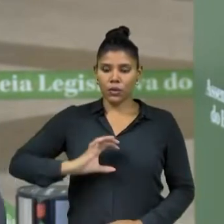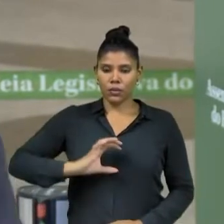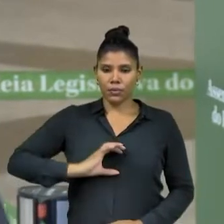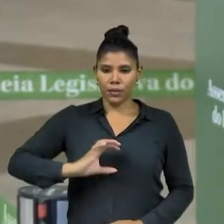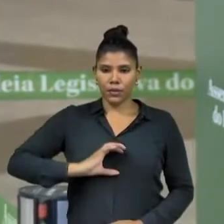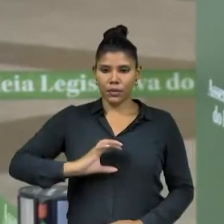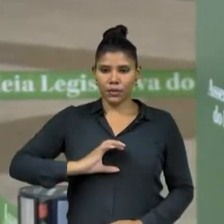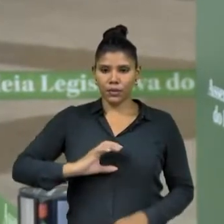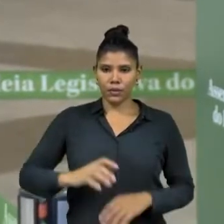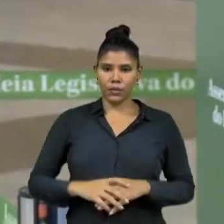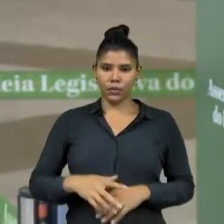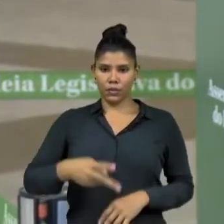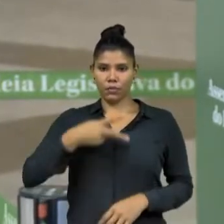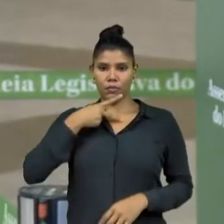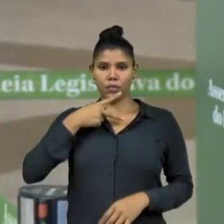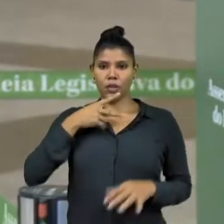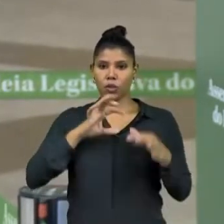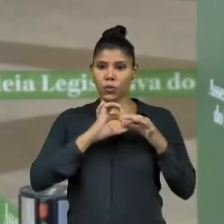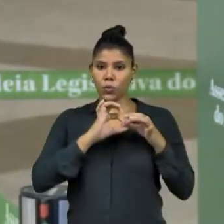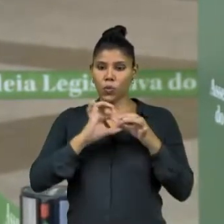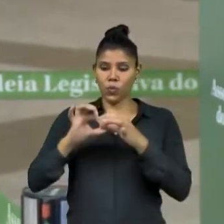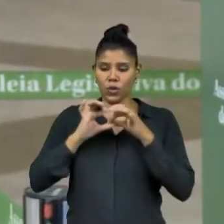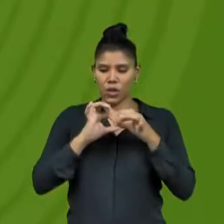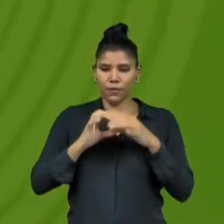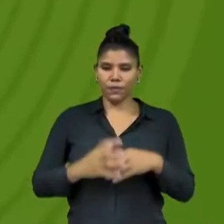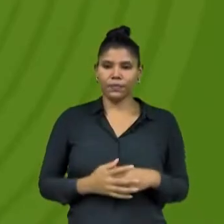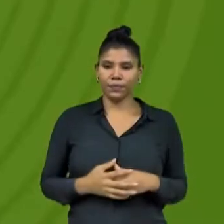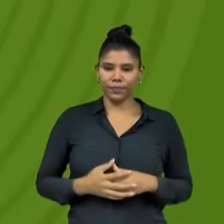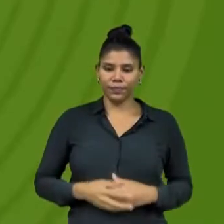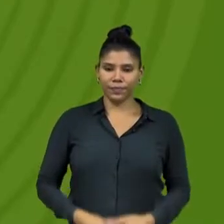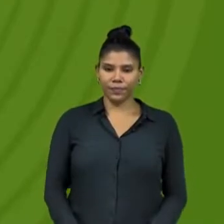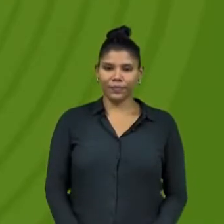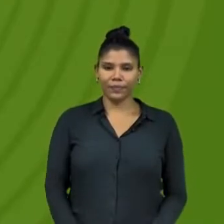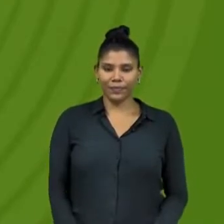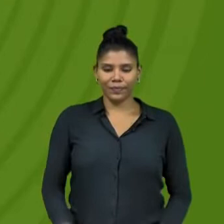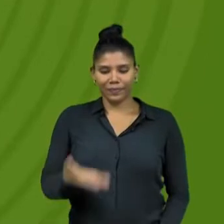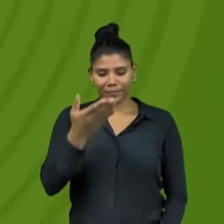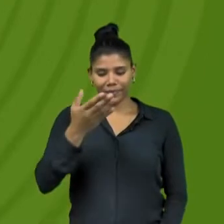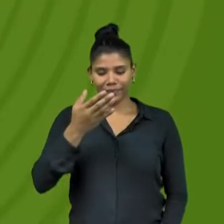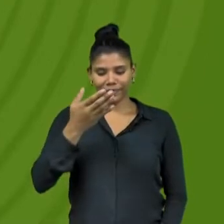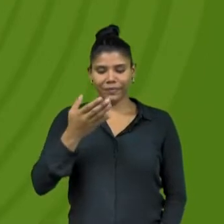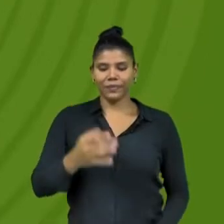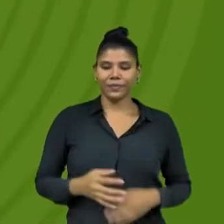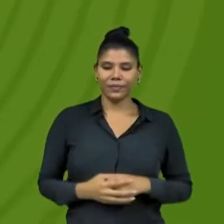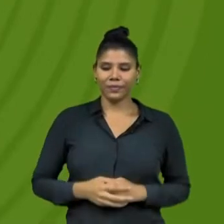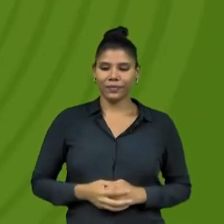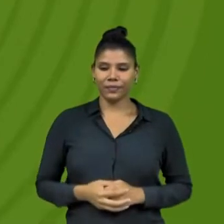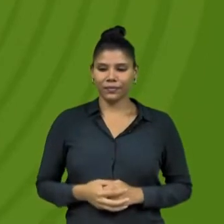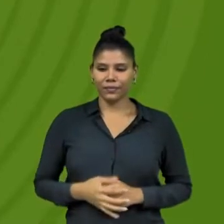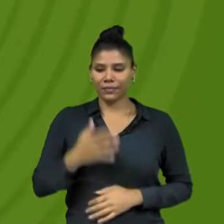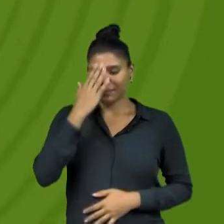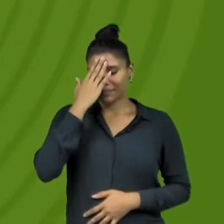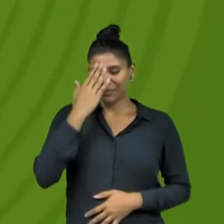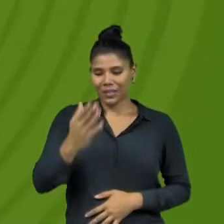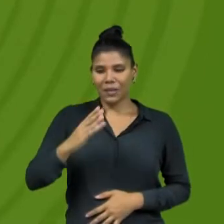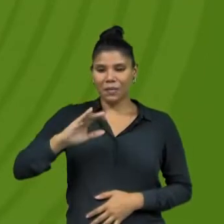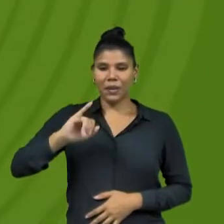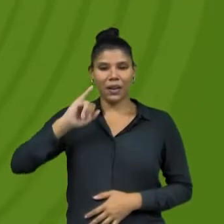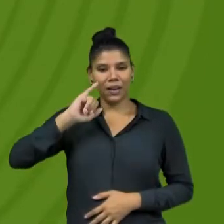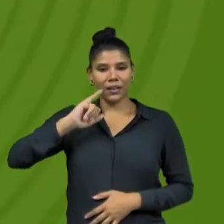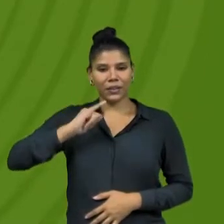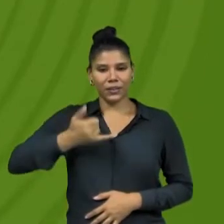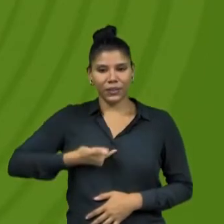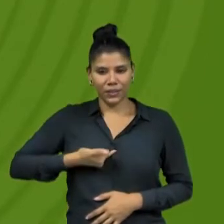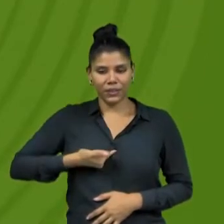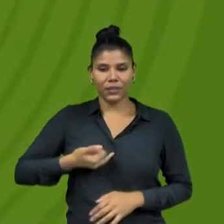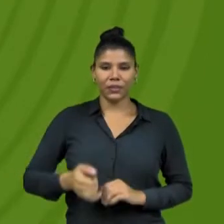Partido União. São essas as informações. A gente volta com você aí no estúdio. Tiago. Obrigado, viu, Jânio, pelas suas informações,